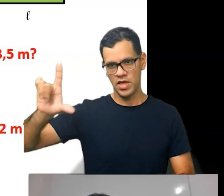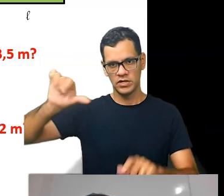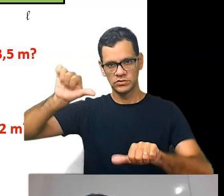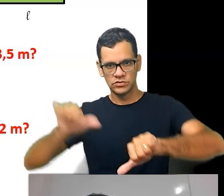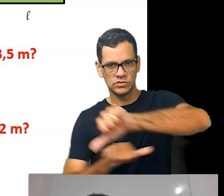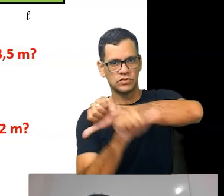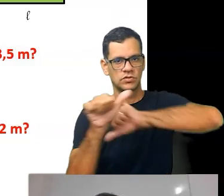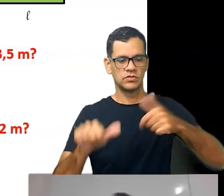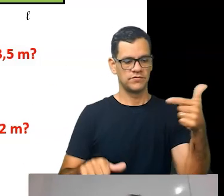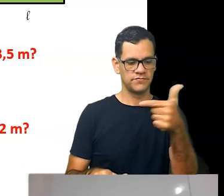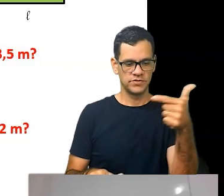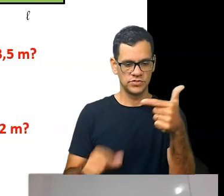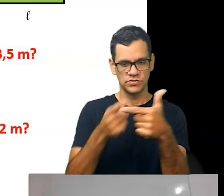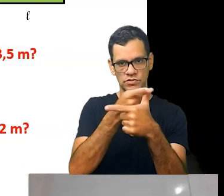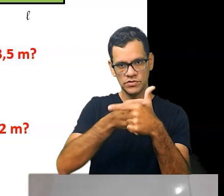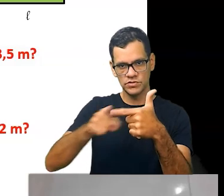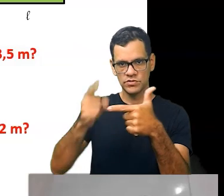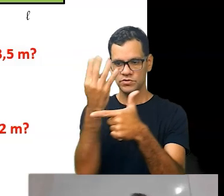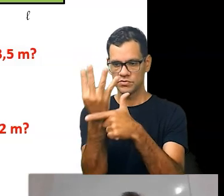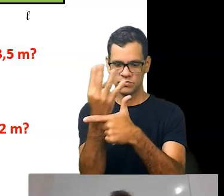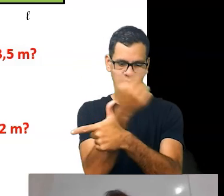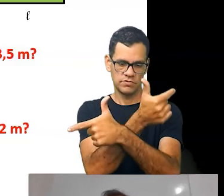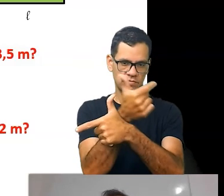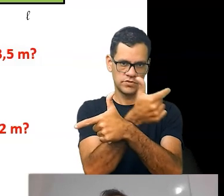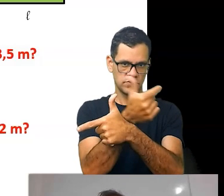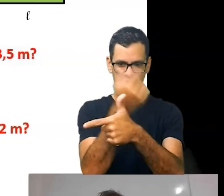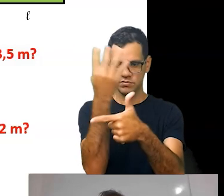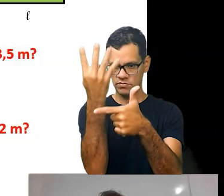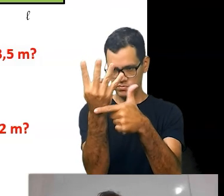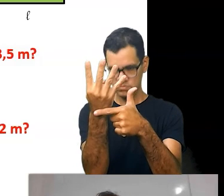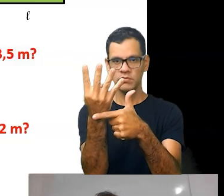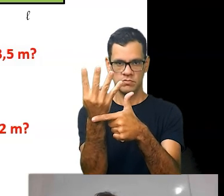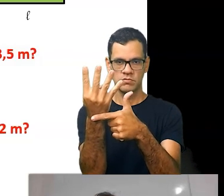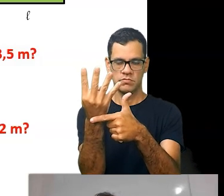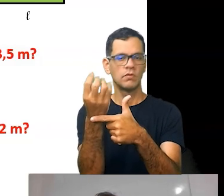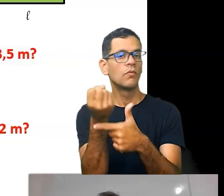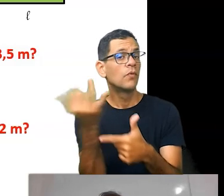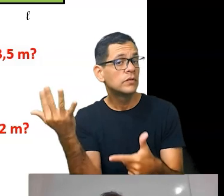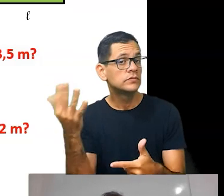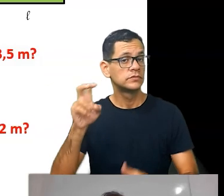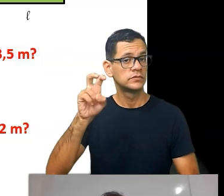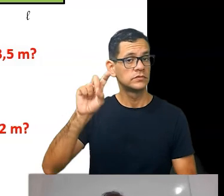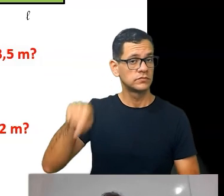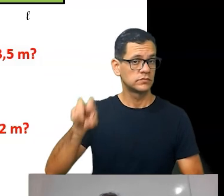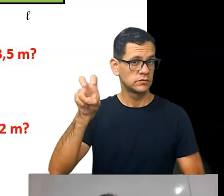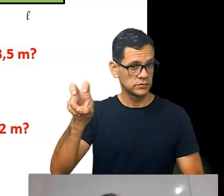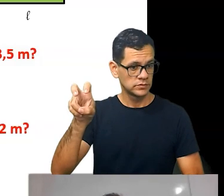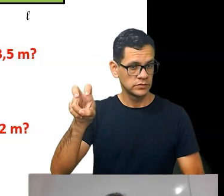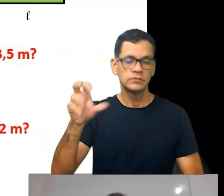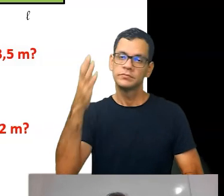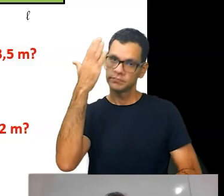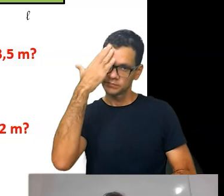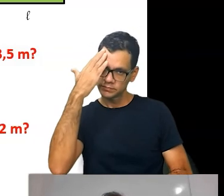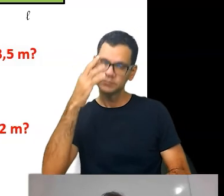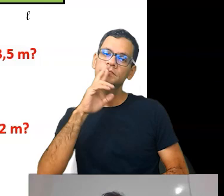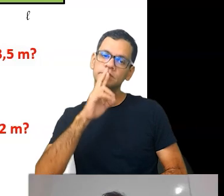está multiplicando, vai passar para o outro lado, dividindo. Então, ficou de 22 divididos por 4 igual o L ficou sozinho. 22